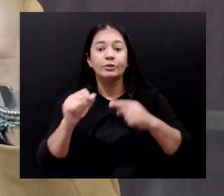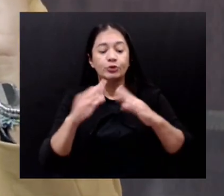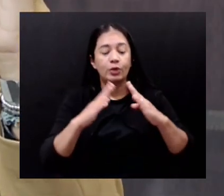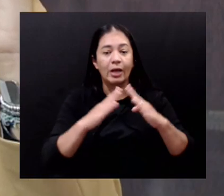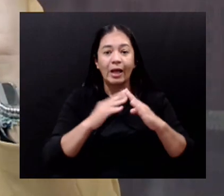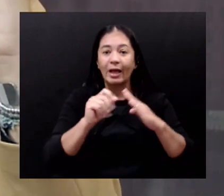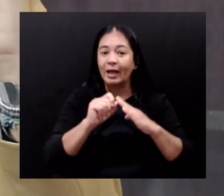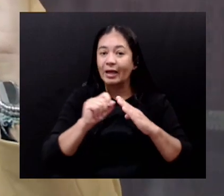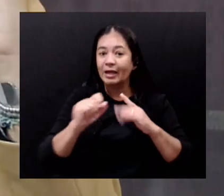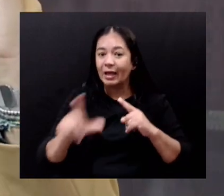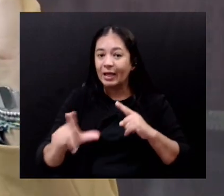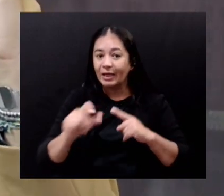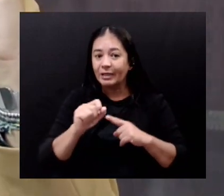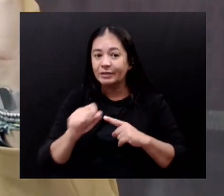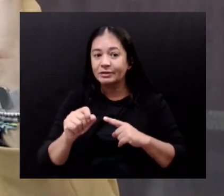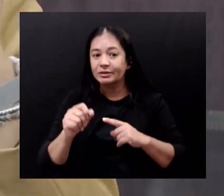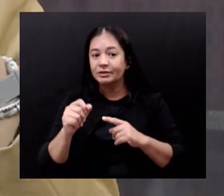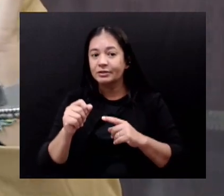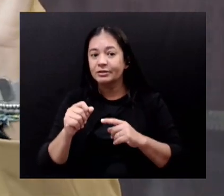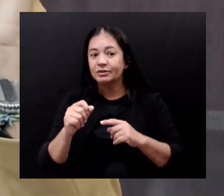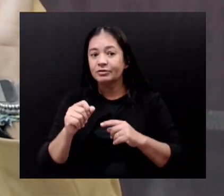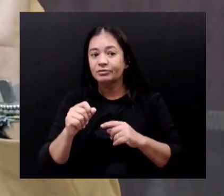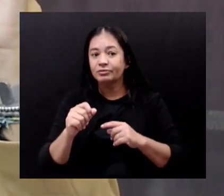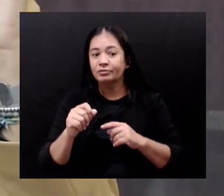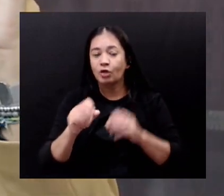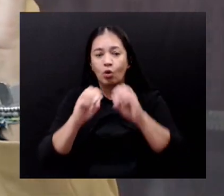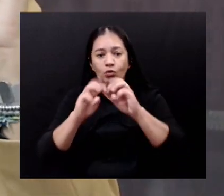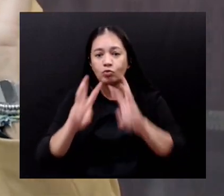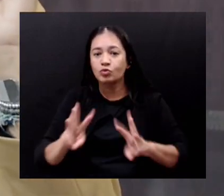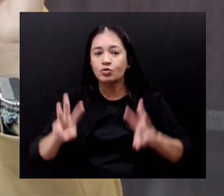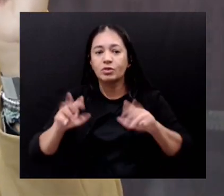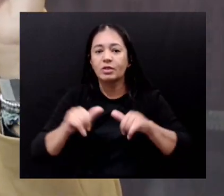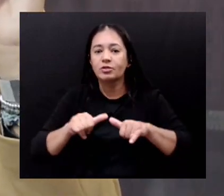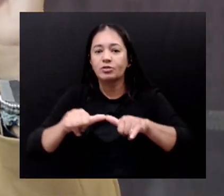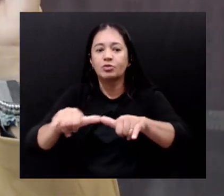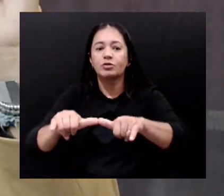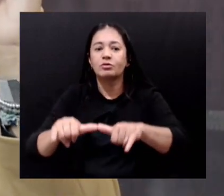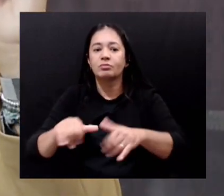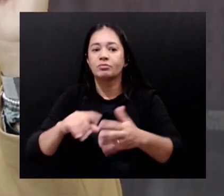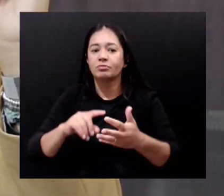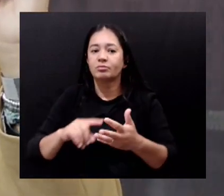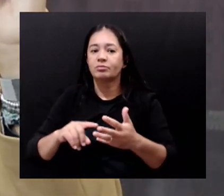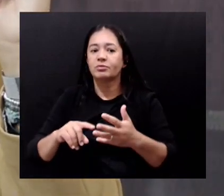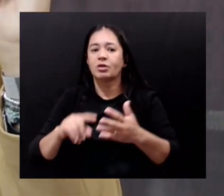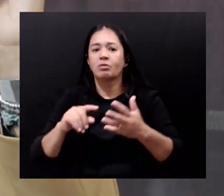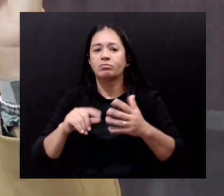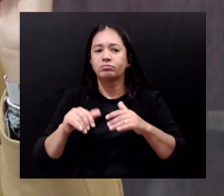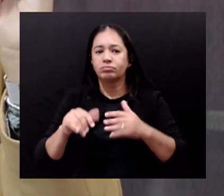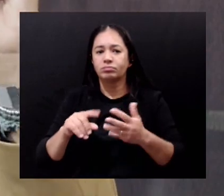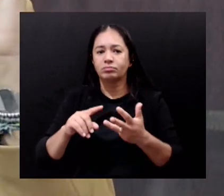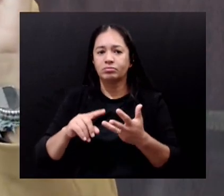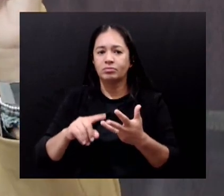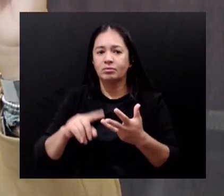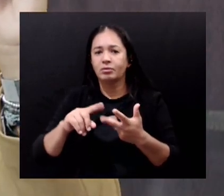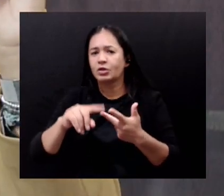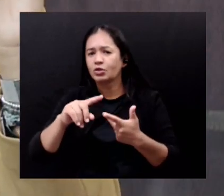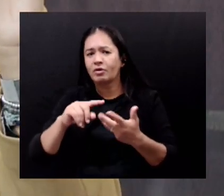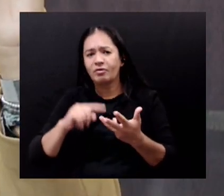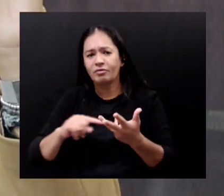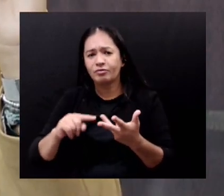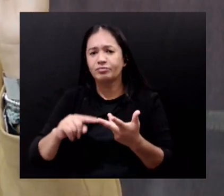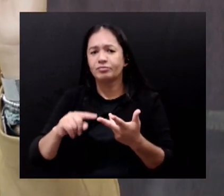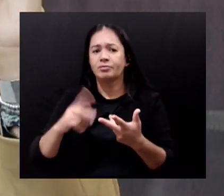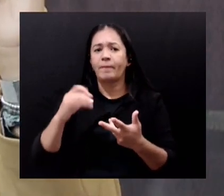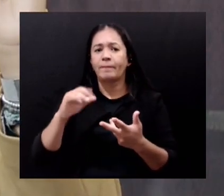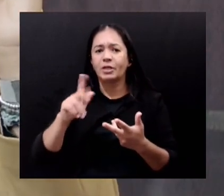no continente, num site do supermercado, Perfeito. continente.pt, Pingo Doce, Jum, Auchan, e